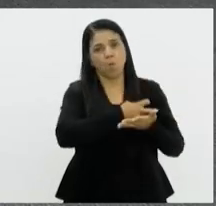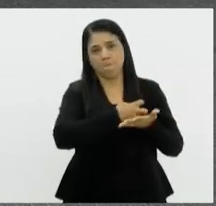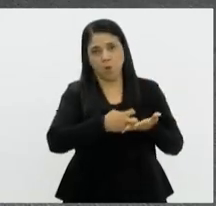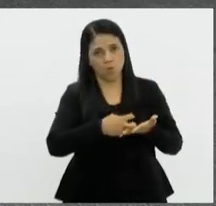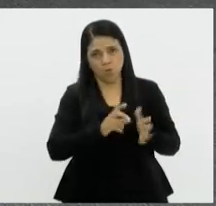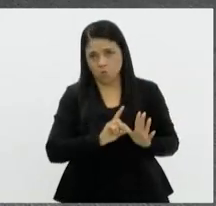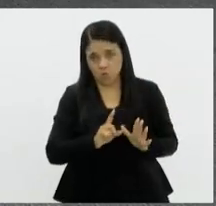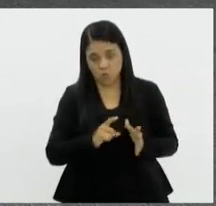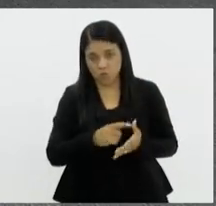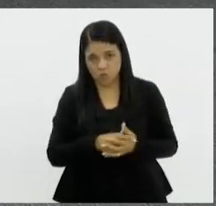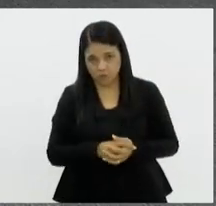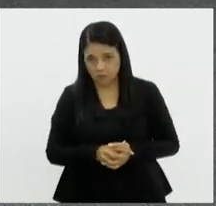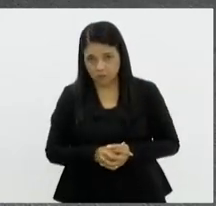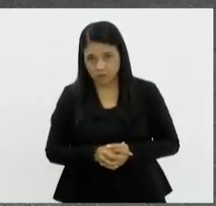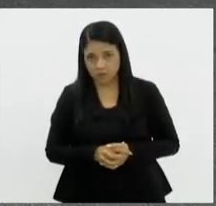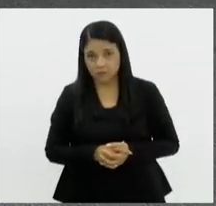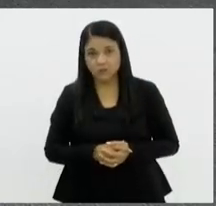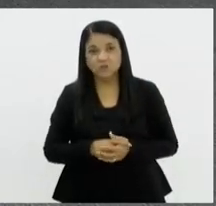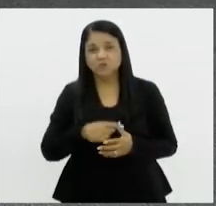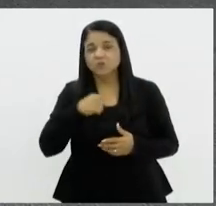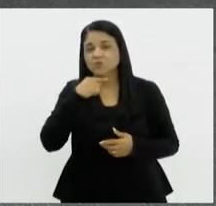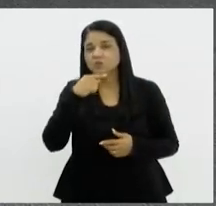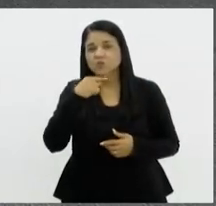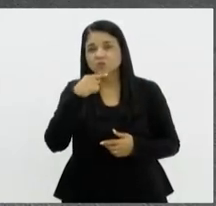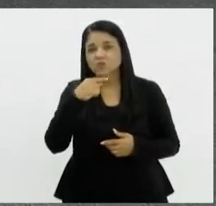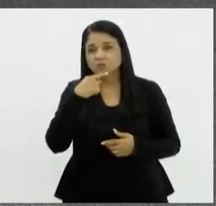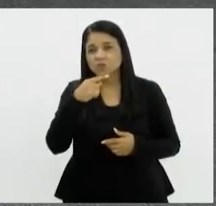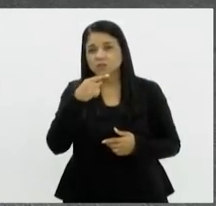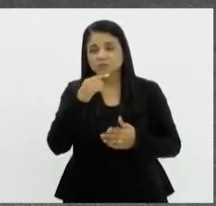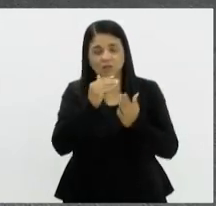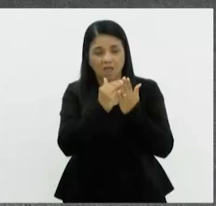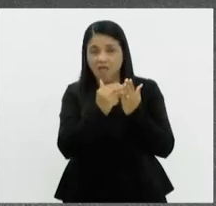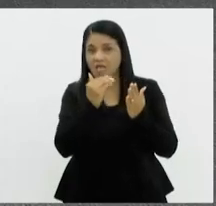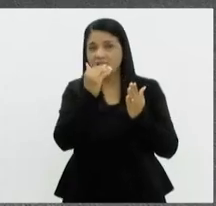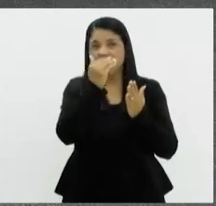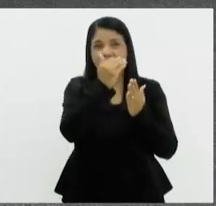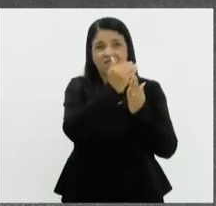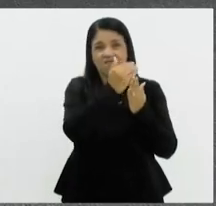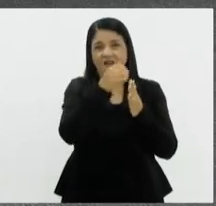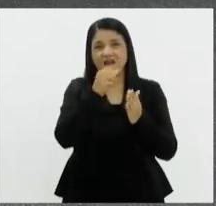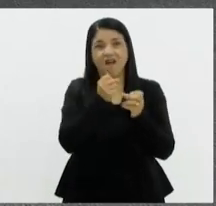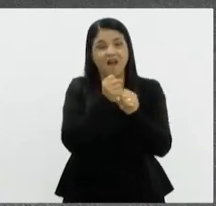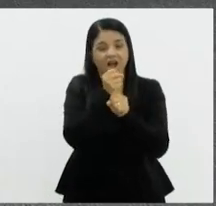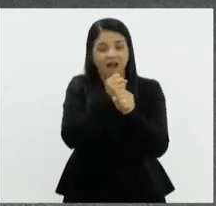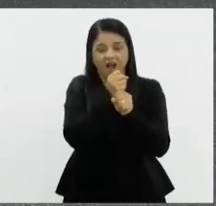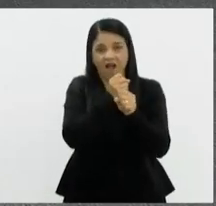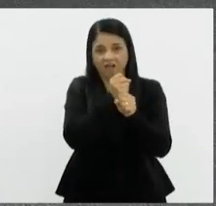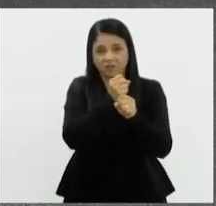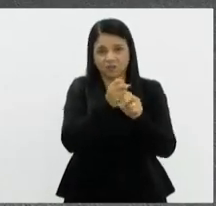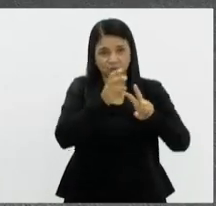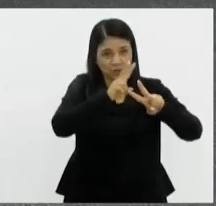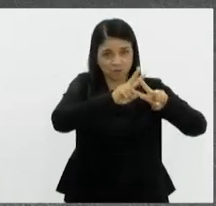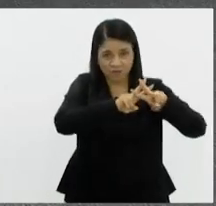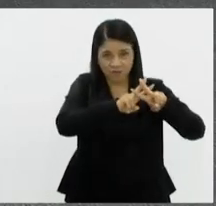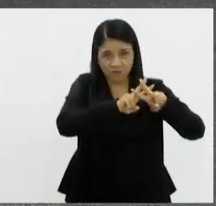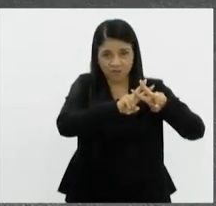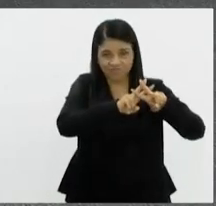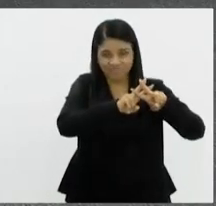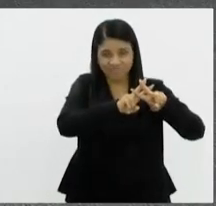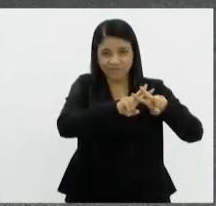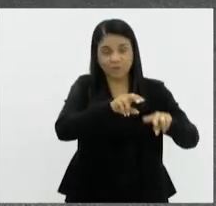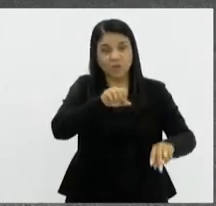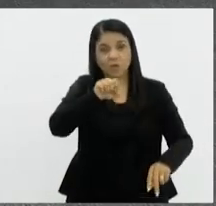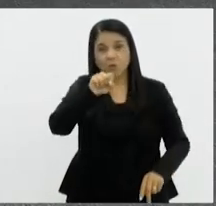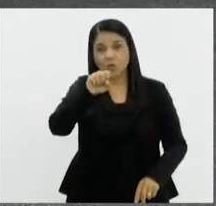acontece não adianta você levar muito a pena Se as pessoas sabem que 80% sequer serão